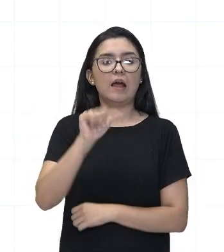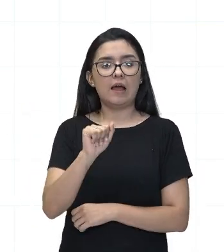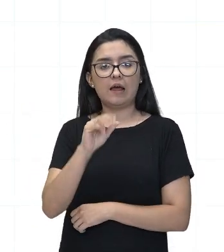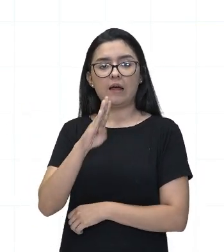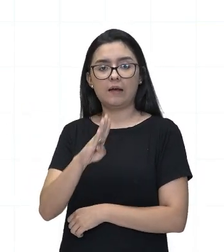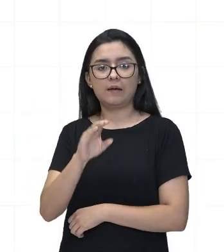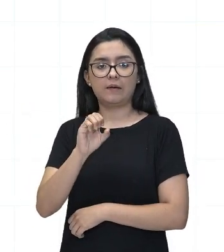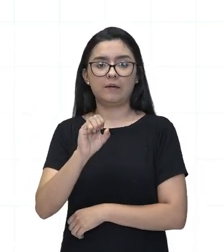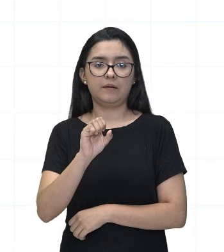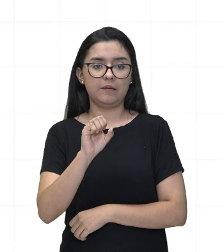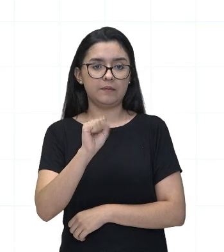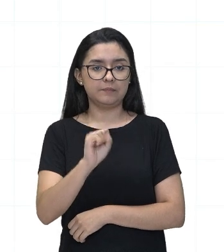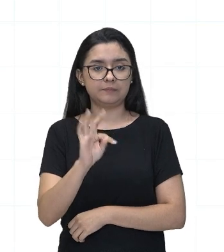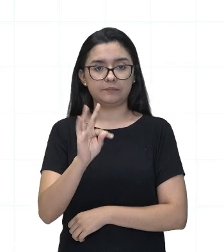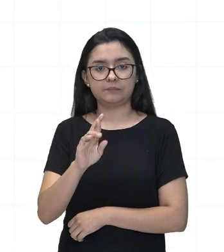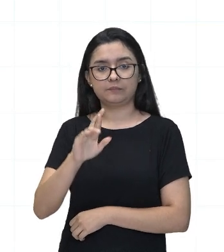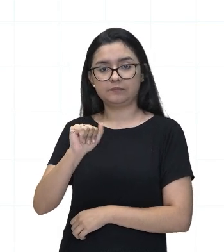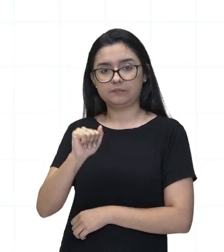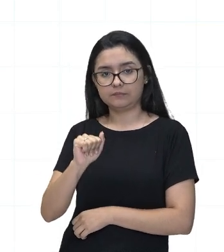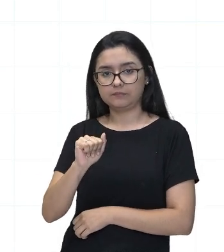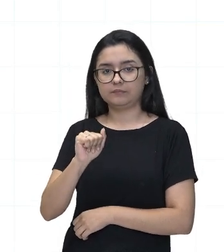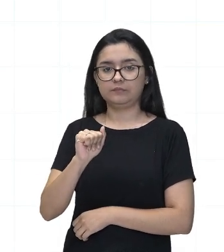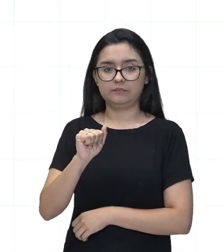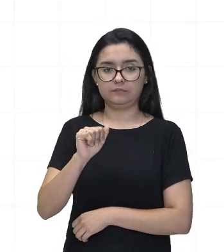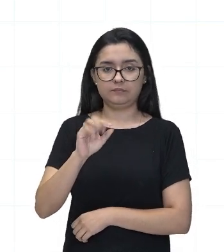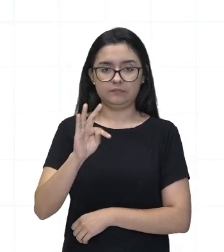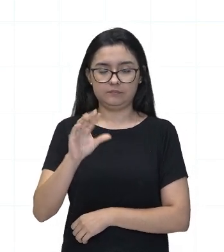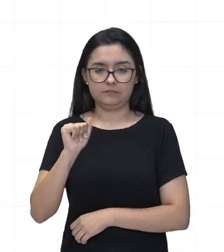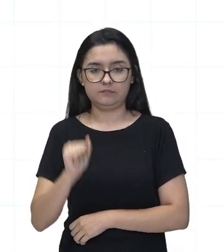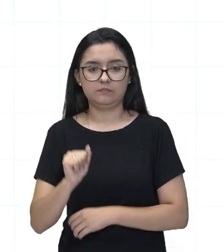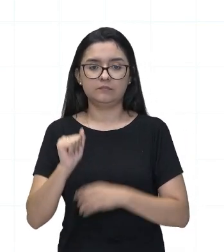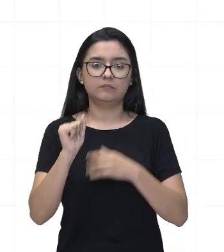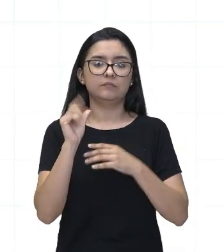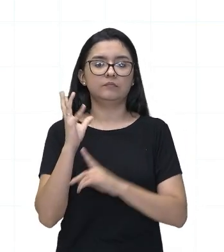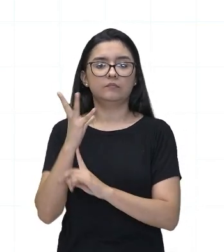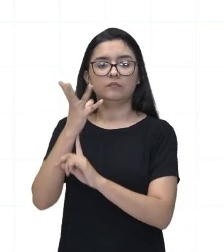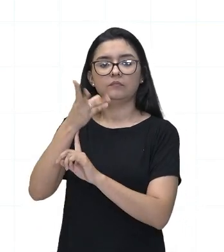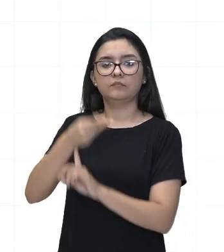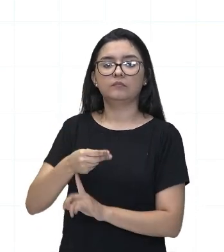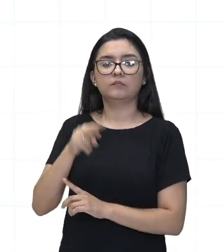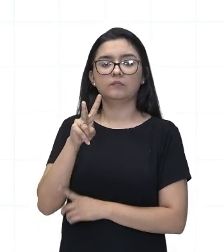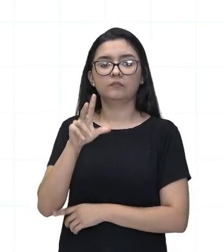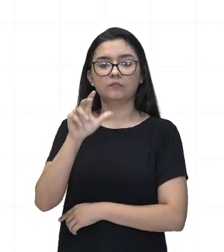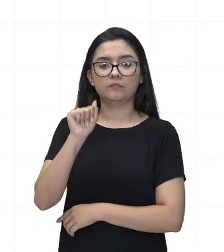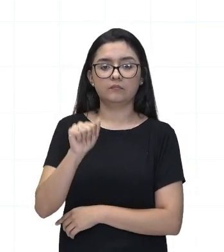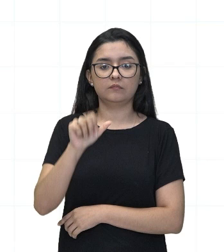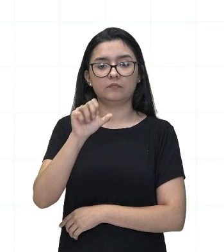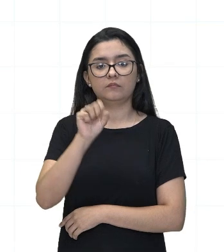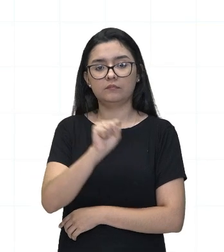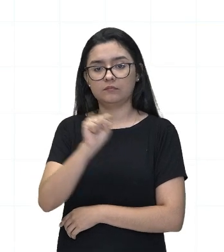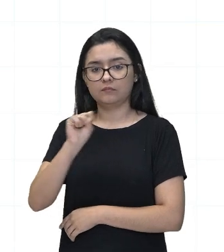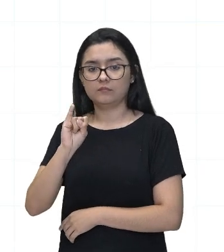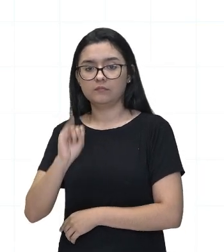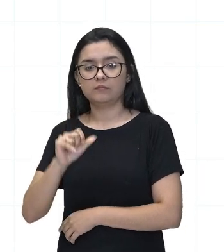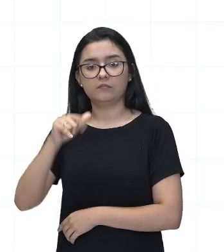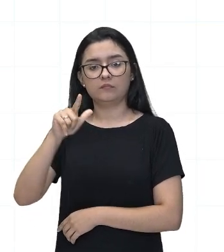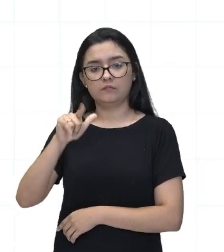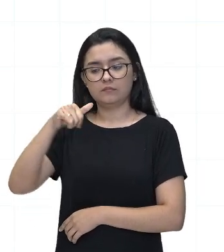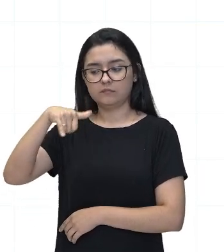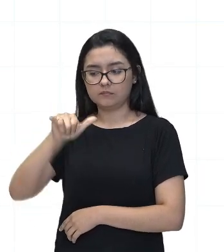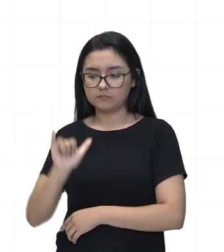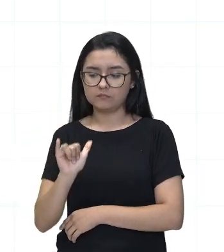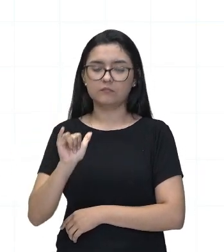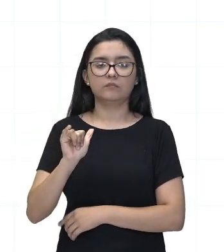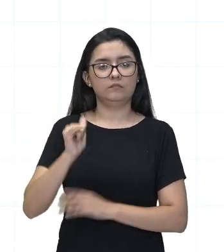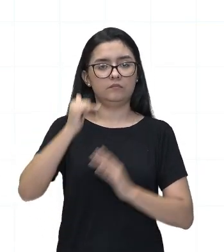temos uma obra do pintor Kandinsky, que também ele pintava figuras